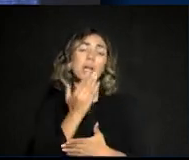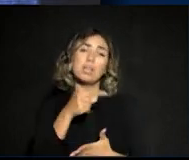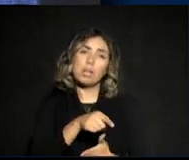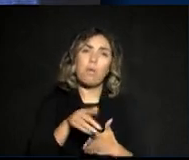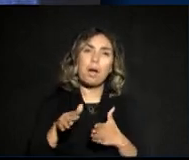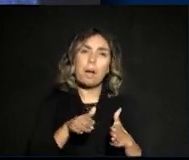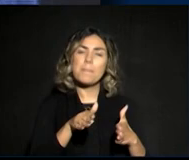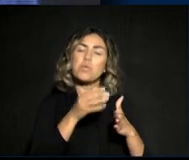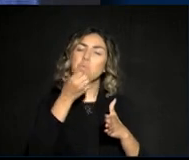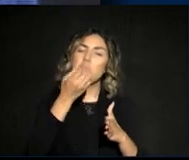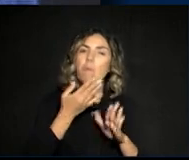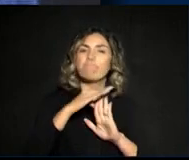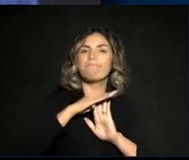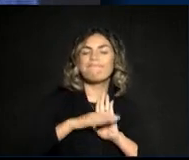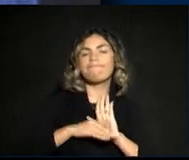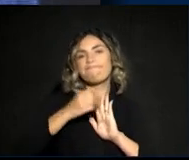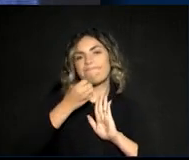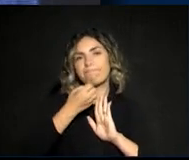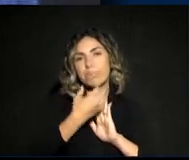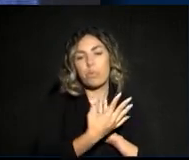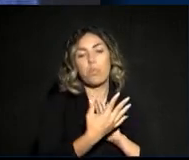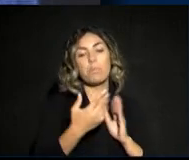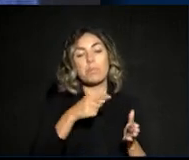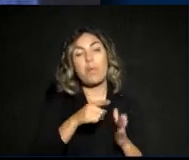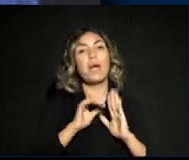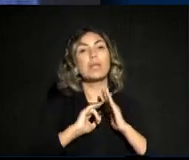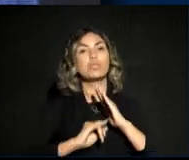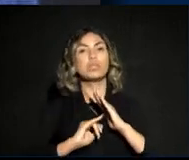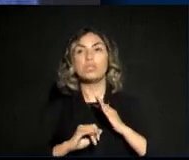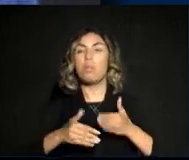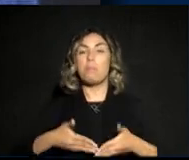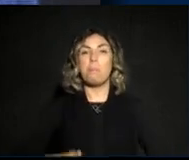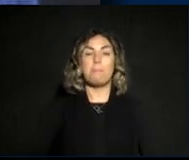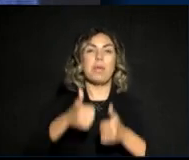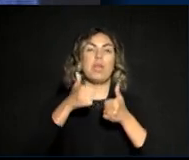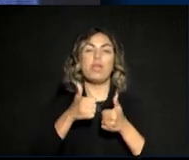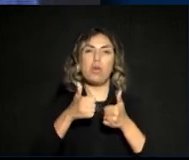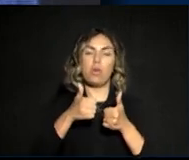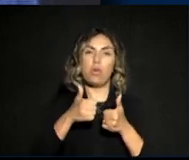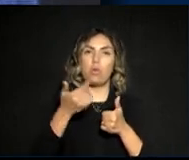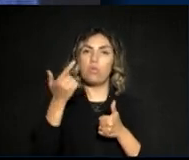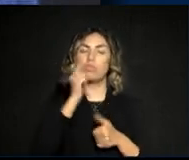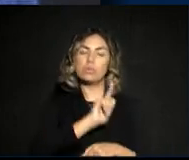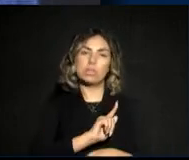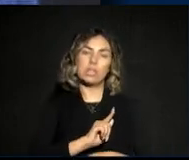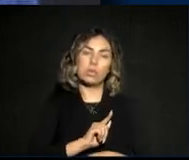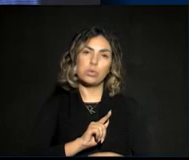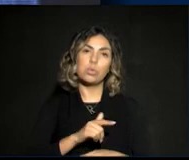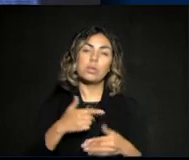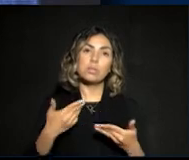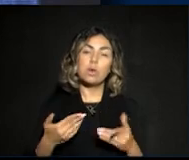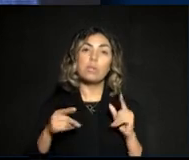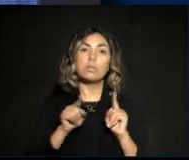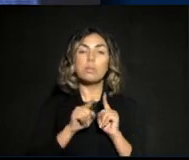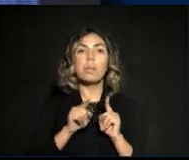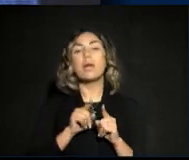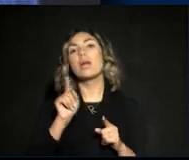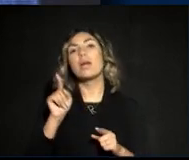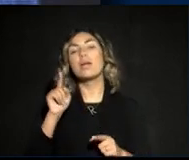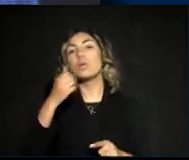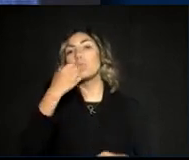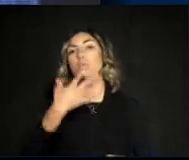bom caminho institucional se fortaleceu a instituição a articulação institucional se deu